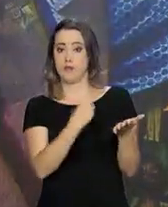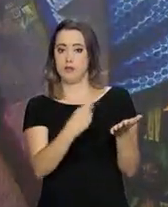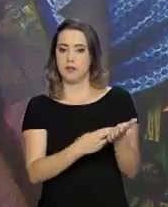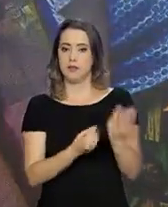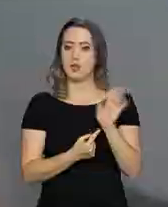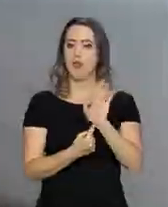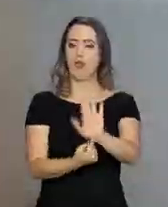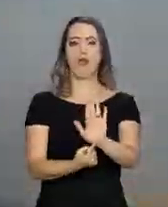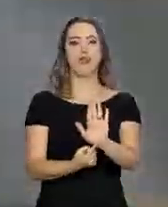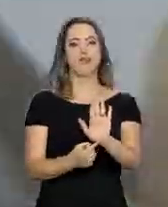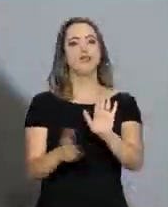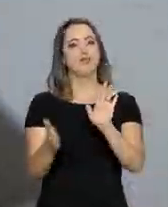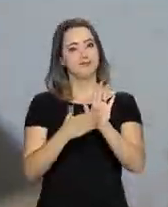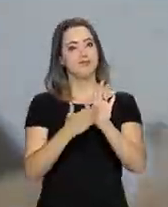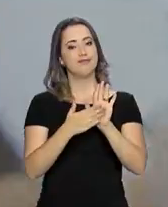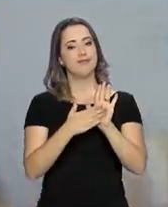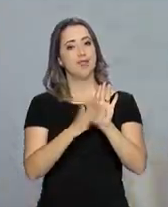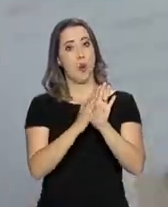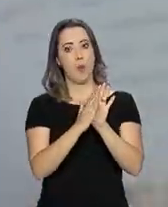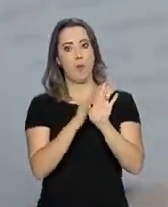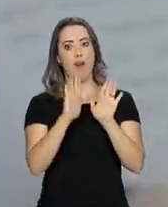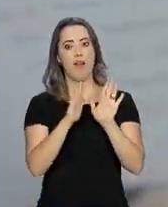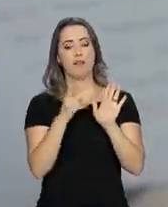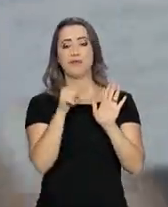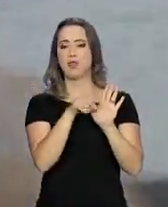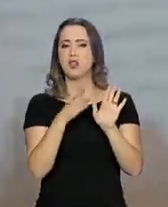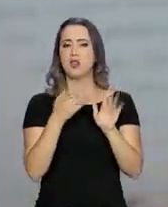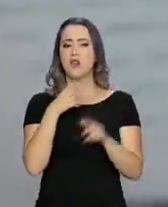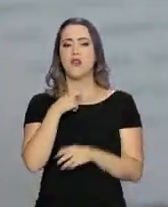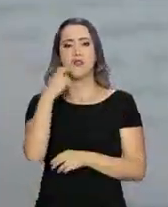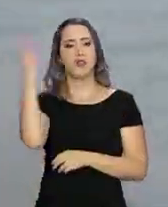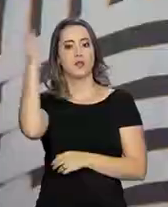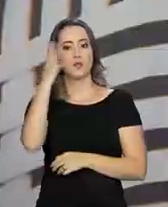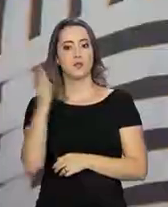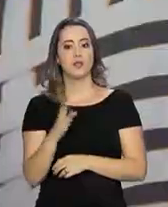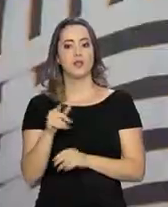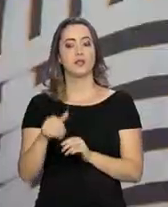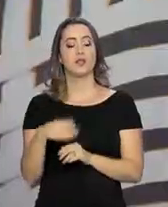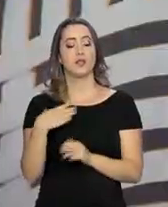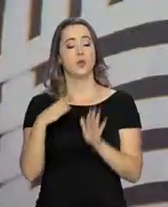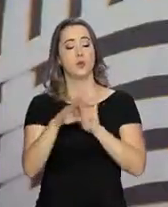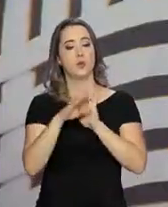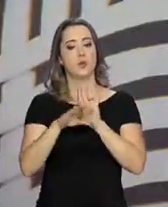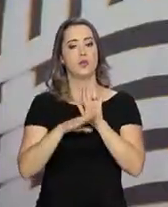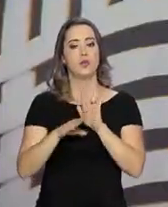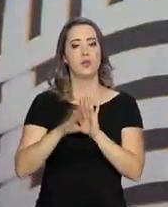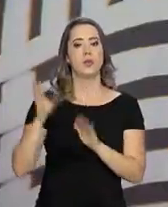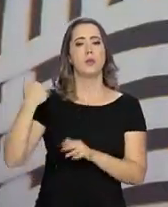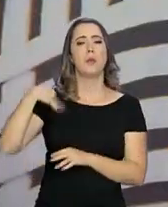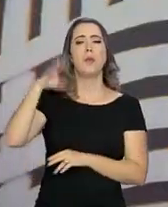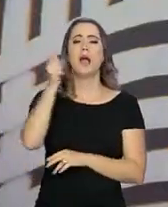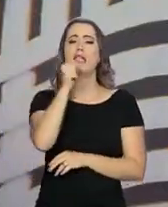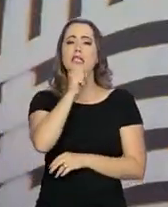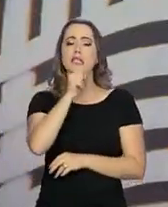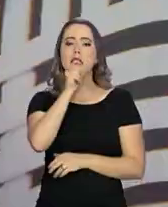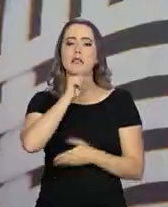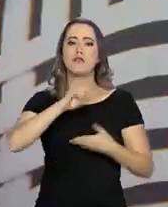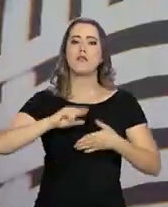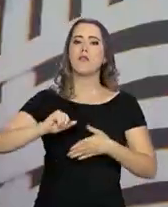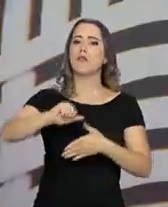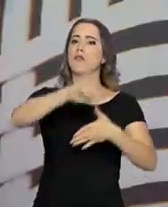traz na matéria de capa uma reportagem sobre a Voz do Brasil, o programa mais antigo do Hemisfério